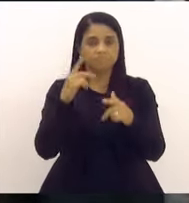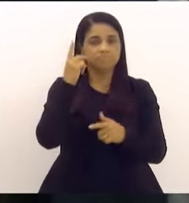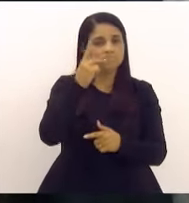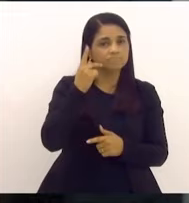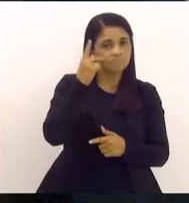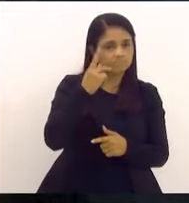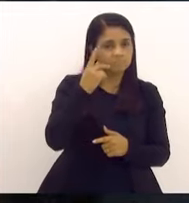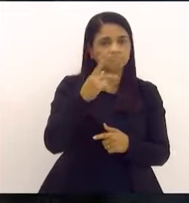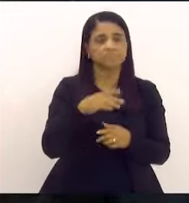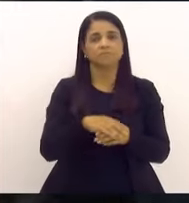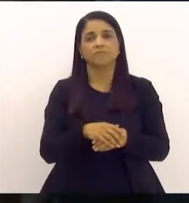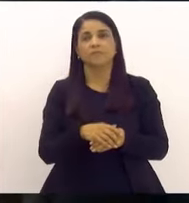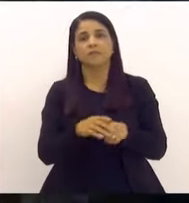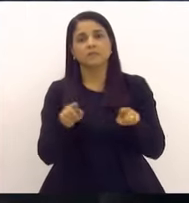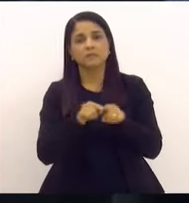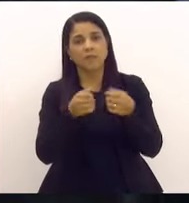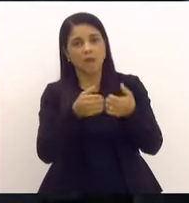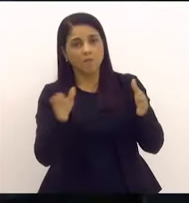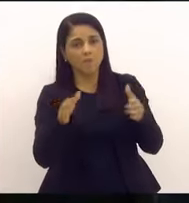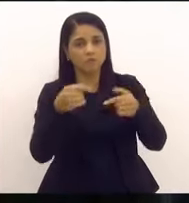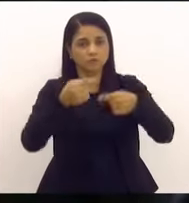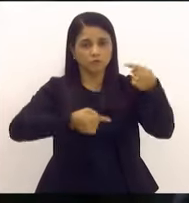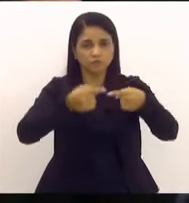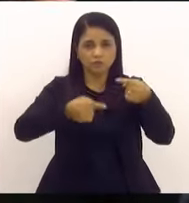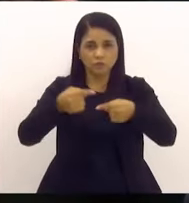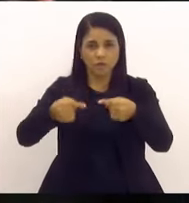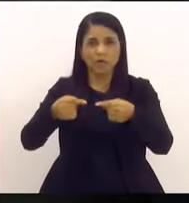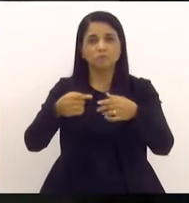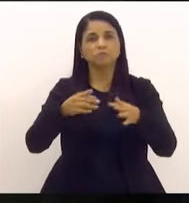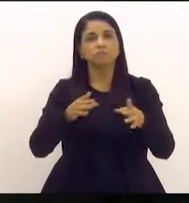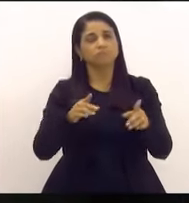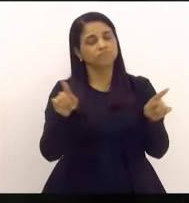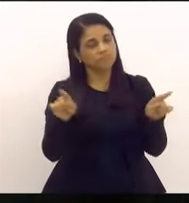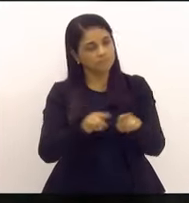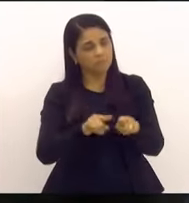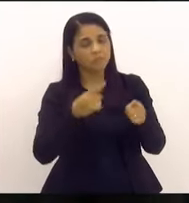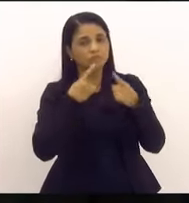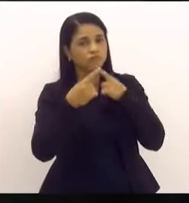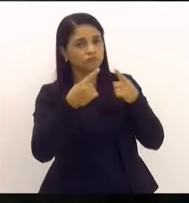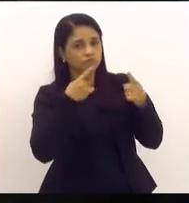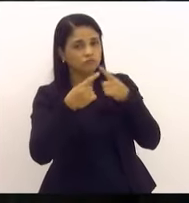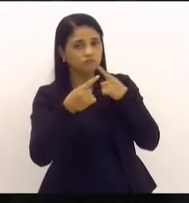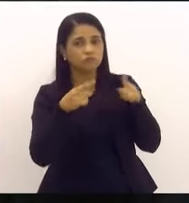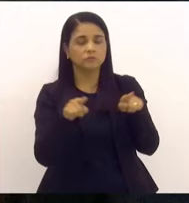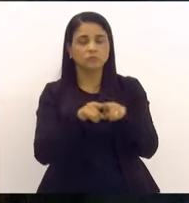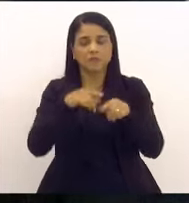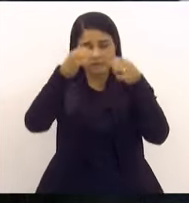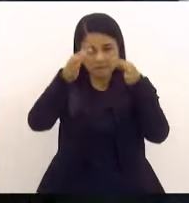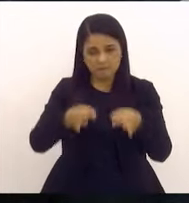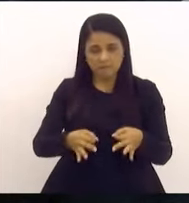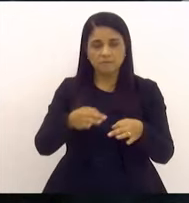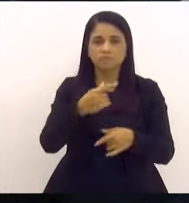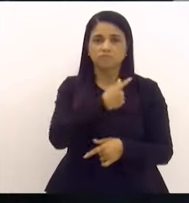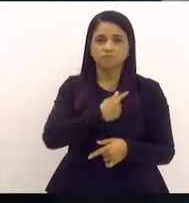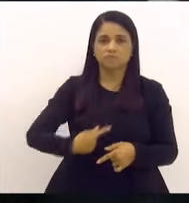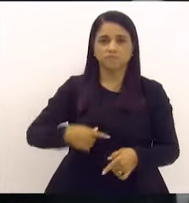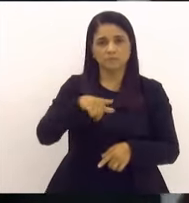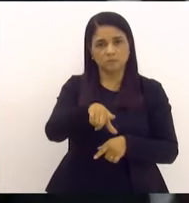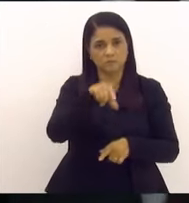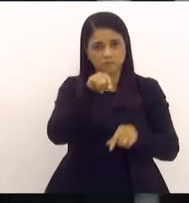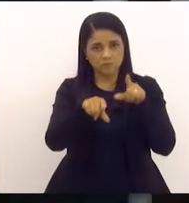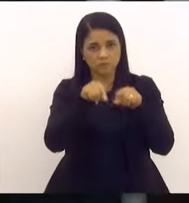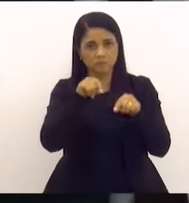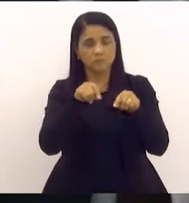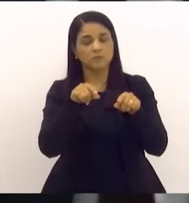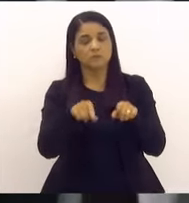casa, e abriu espaço para o diálogo, promoveu a discussão e acertada a escolha do governador no sentido de oxigenar a